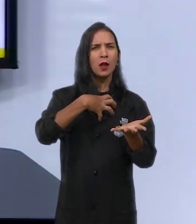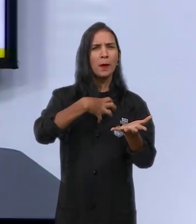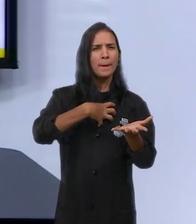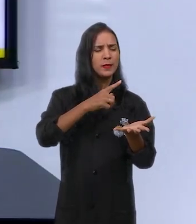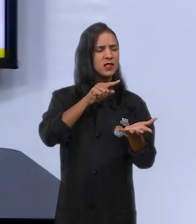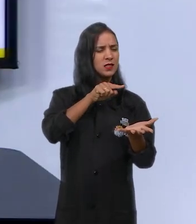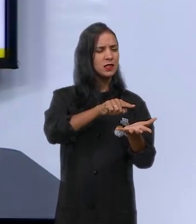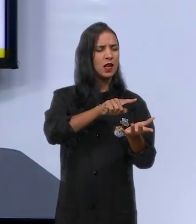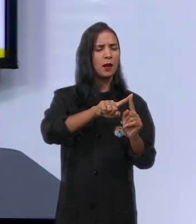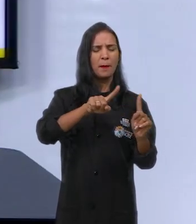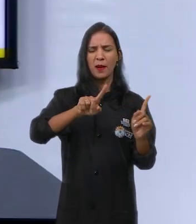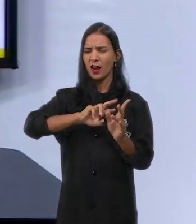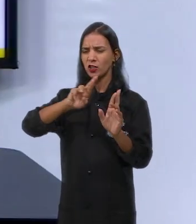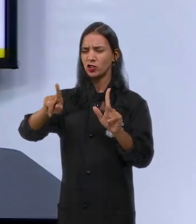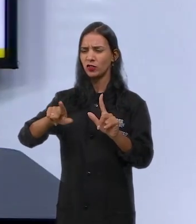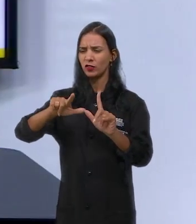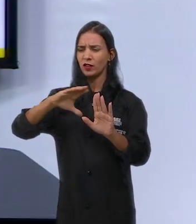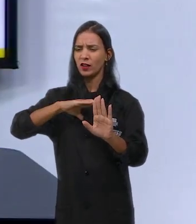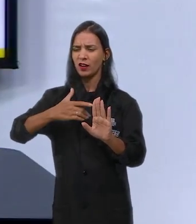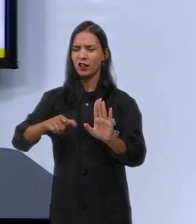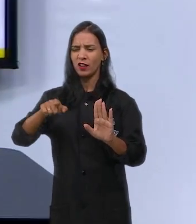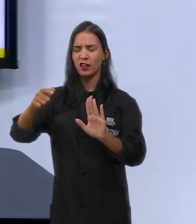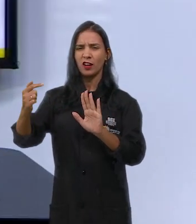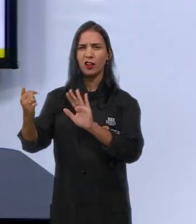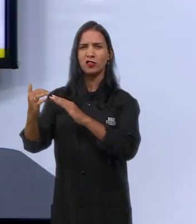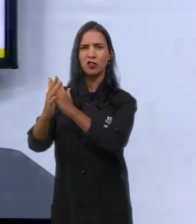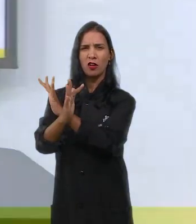que de nação já naquele momento.